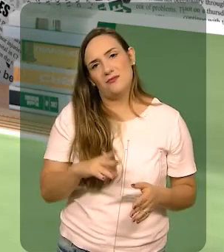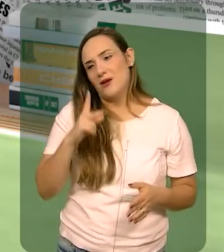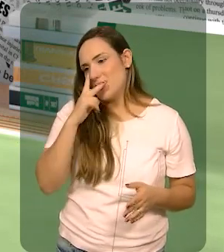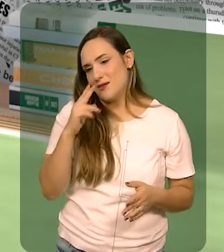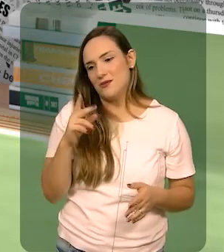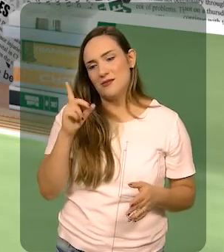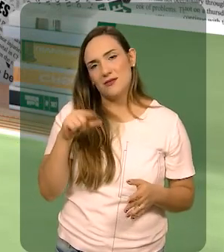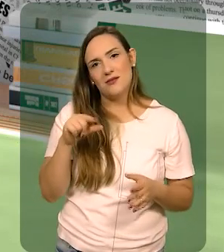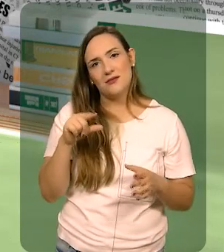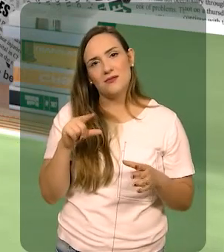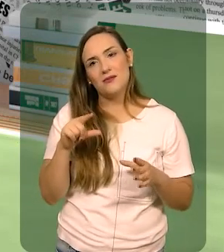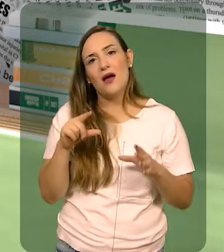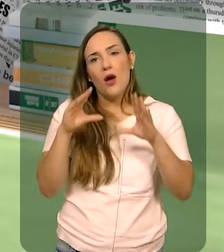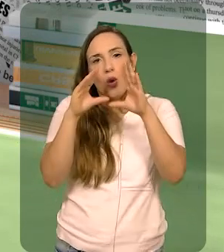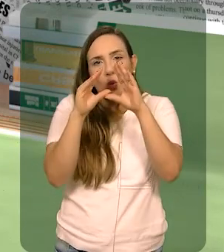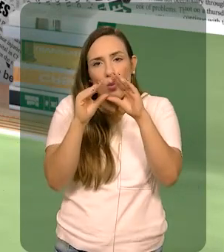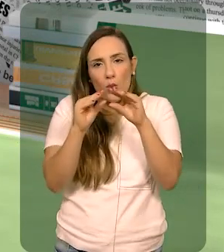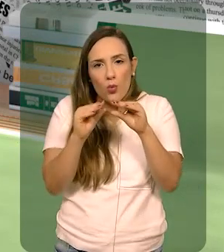isso acaba, eu costumo dizer,